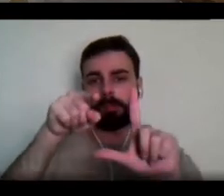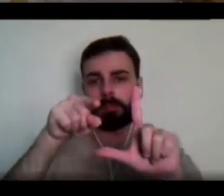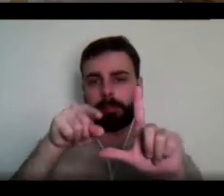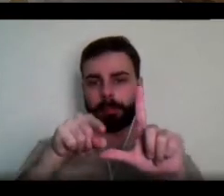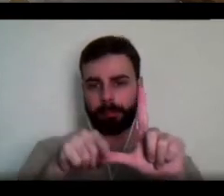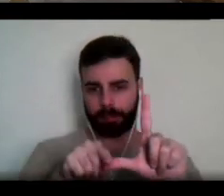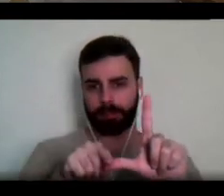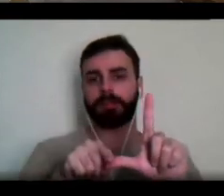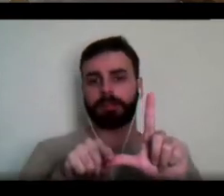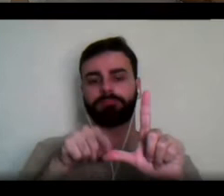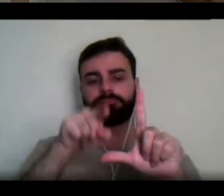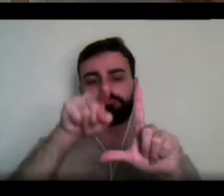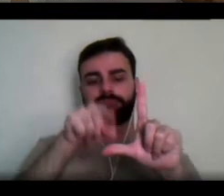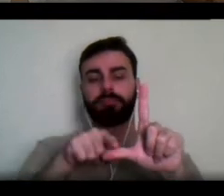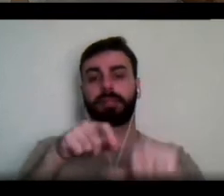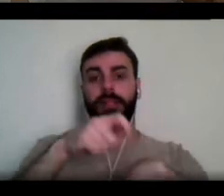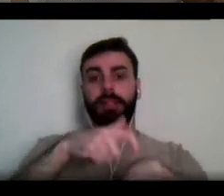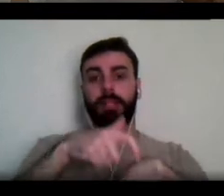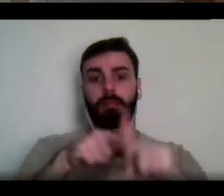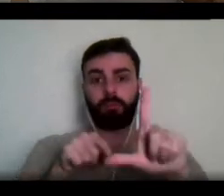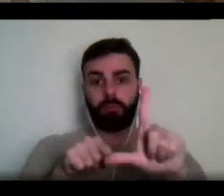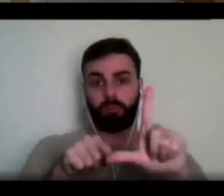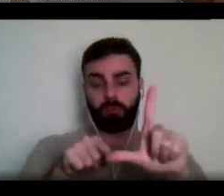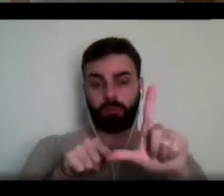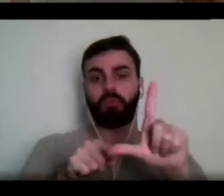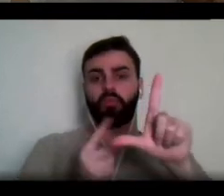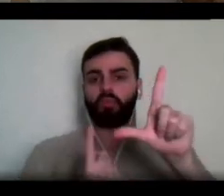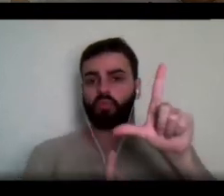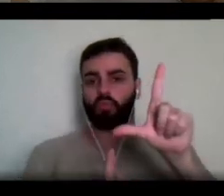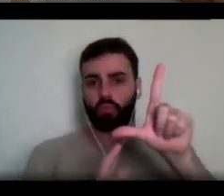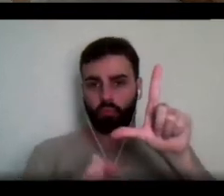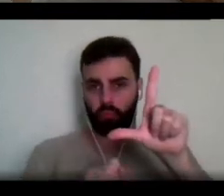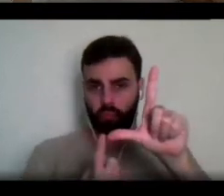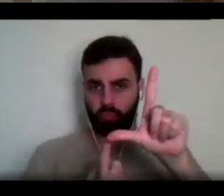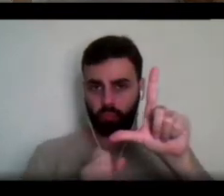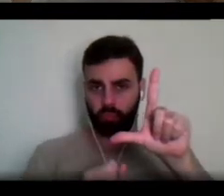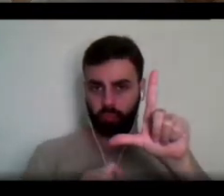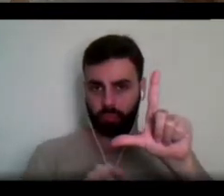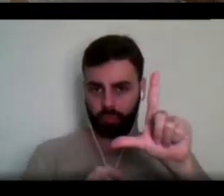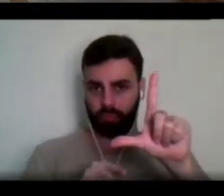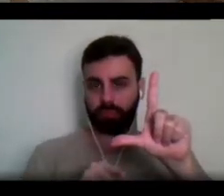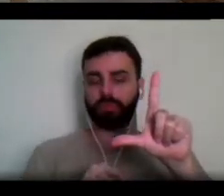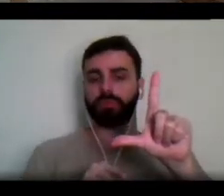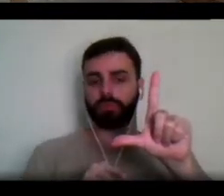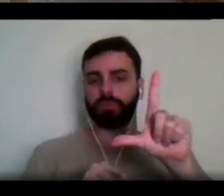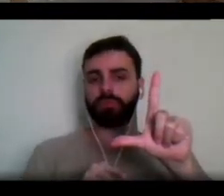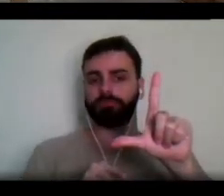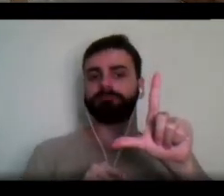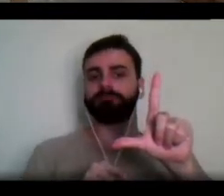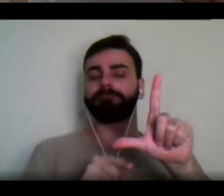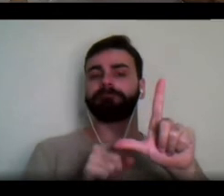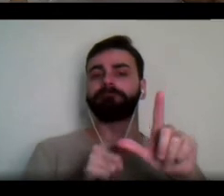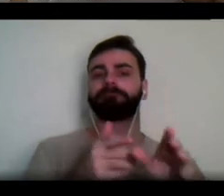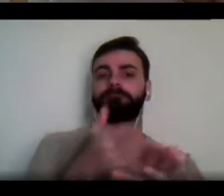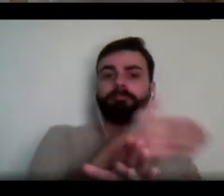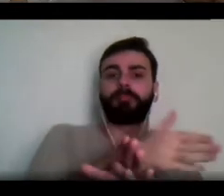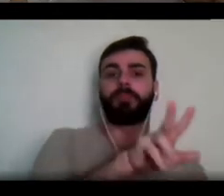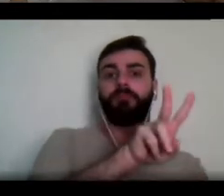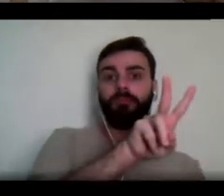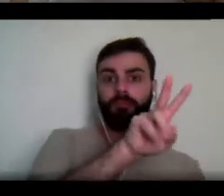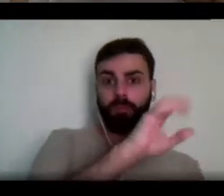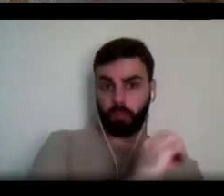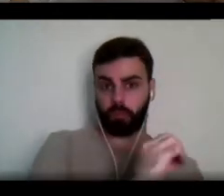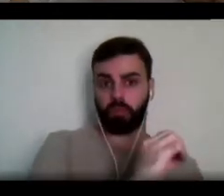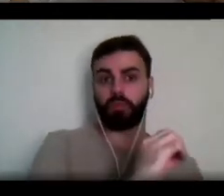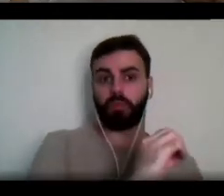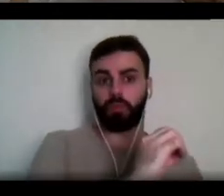eu chego em T igual a 1 segundo, a velocidade da